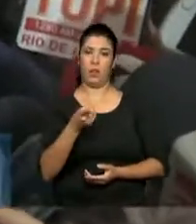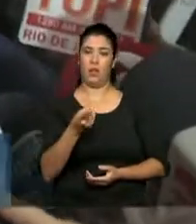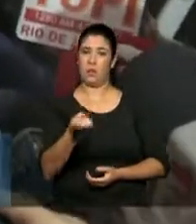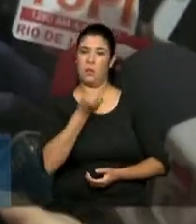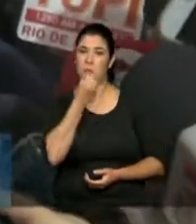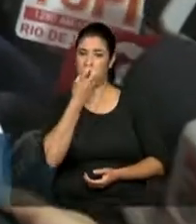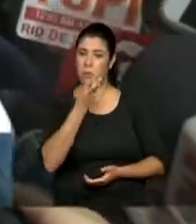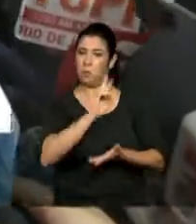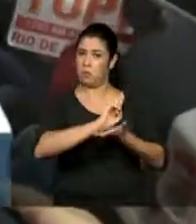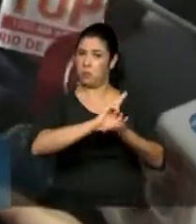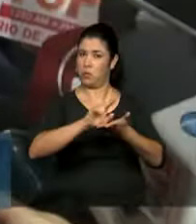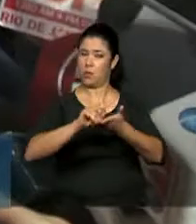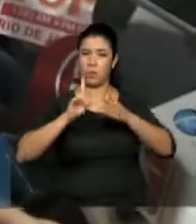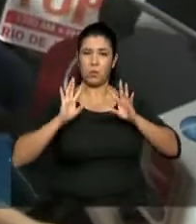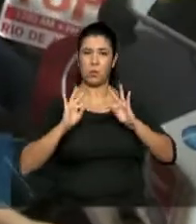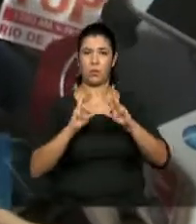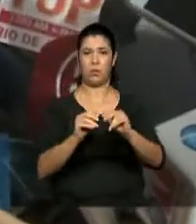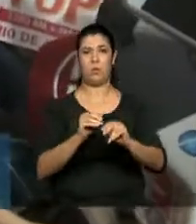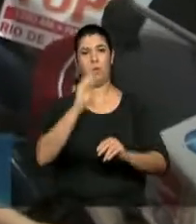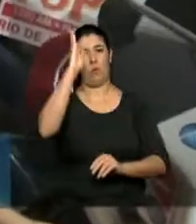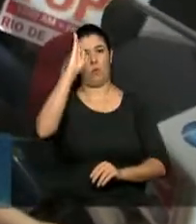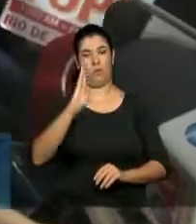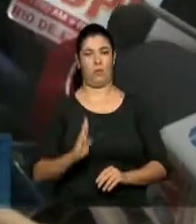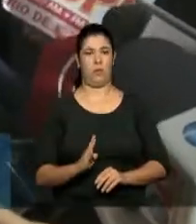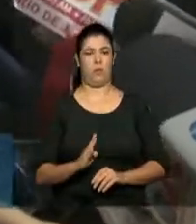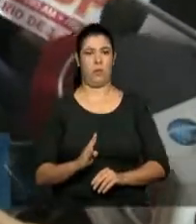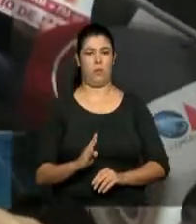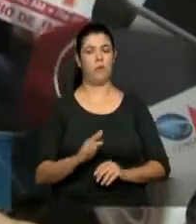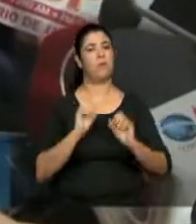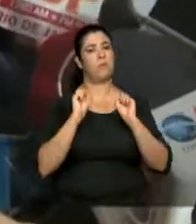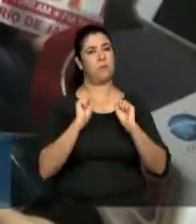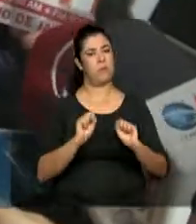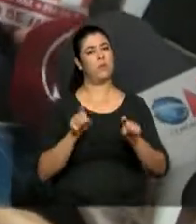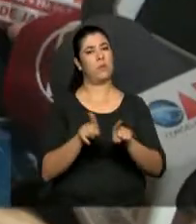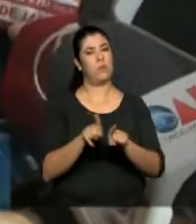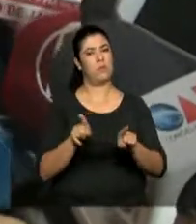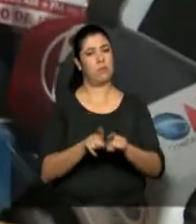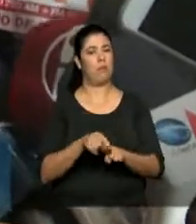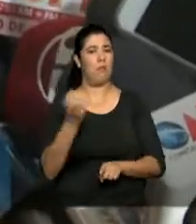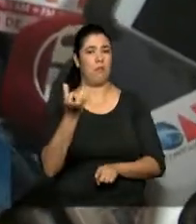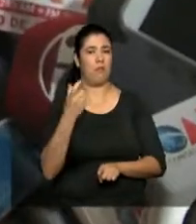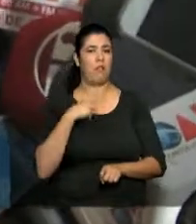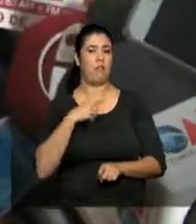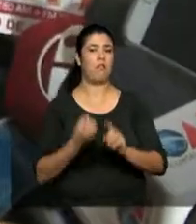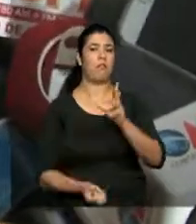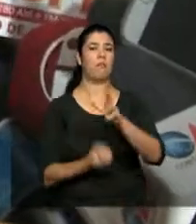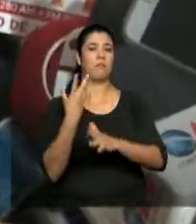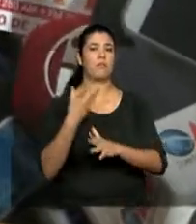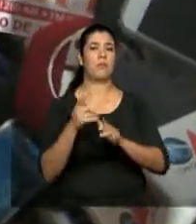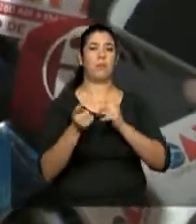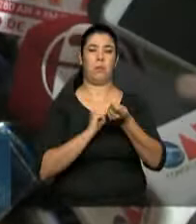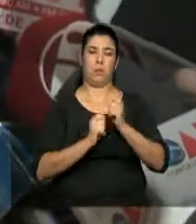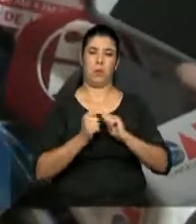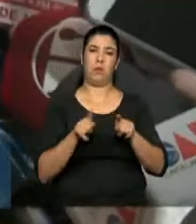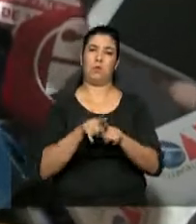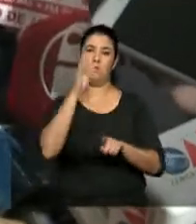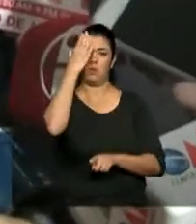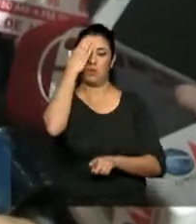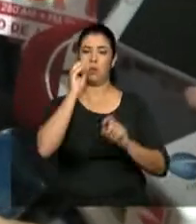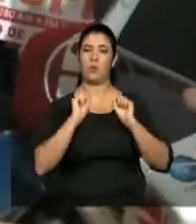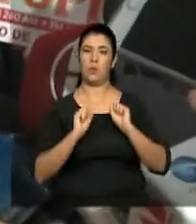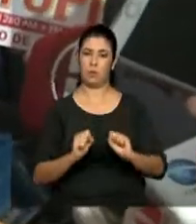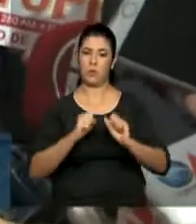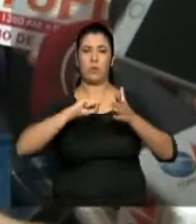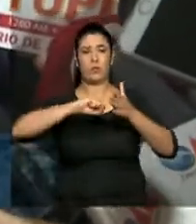O benefício é para todos os brasileiros. Você pode querer ter seu próprio negócio, saber que você vai